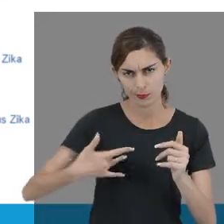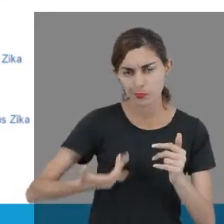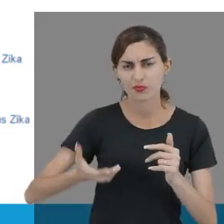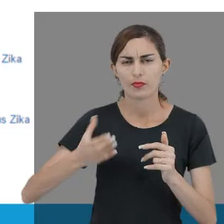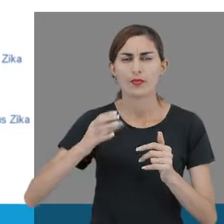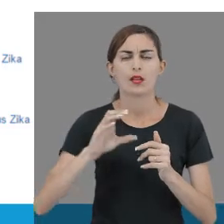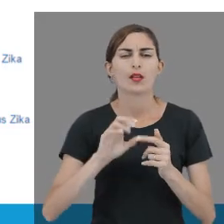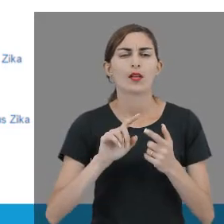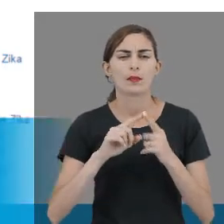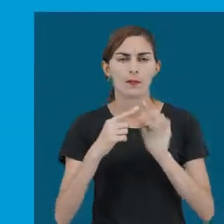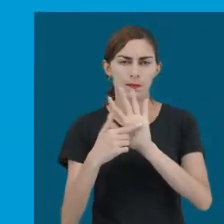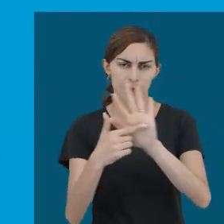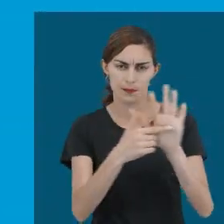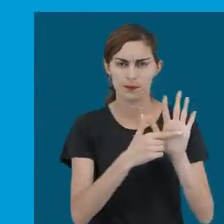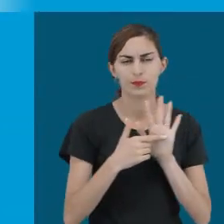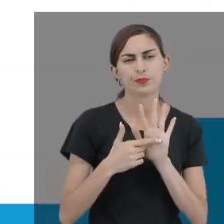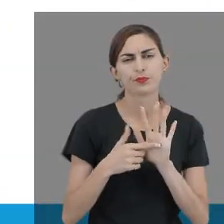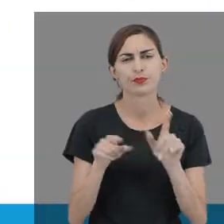movimentações.